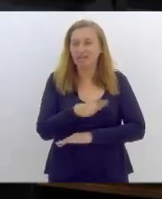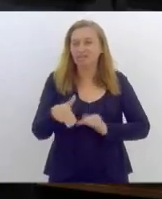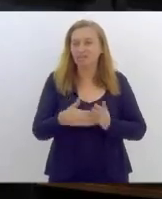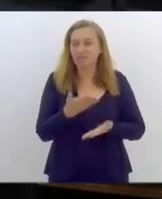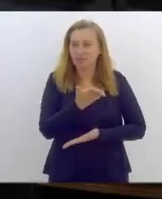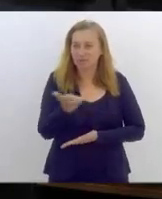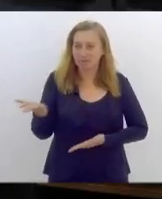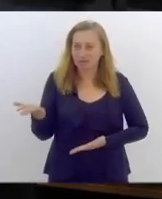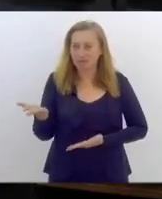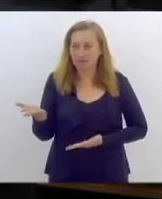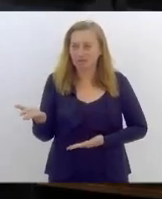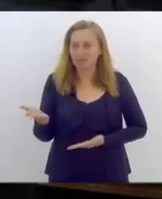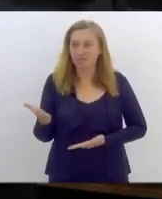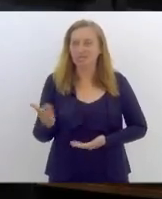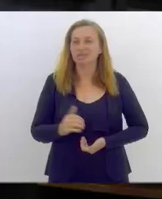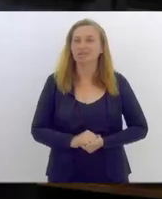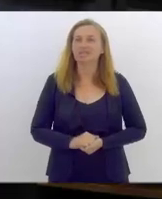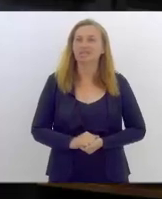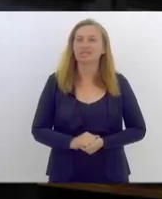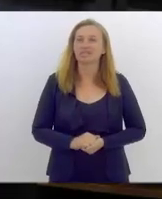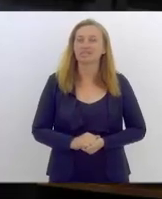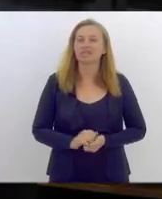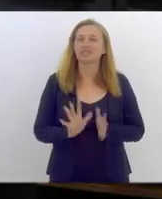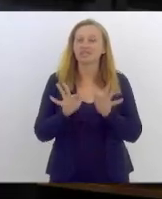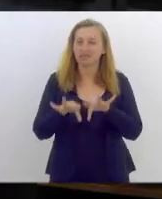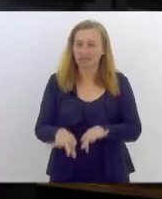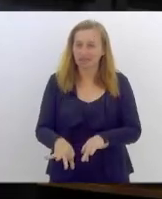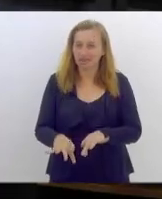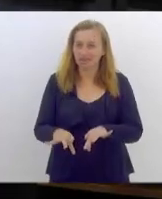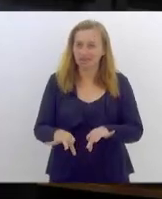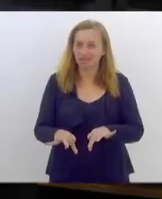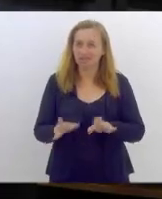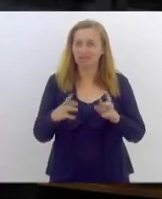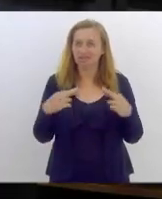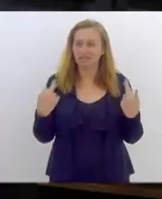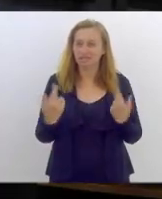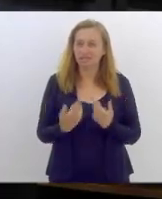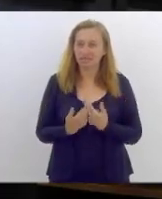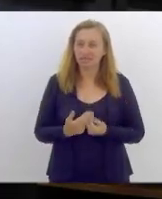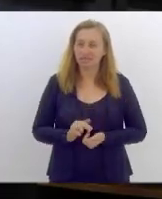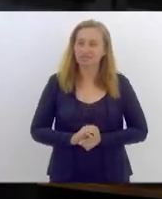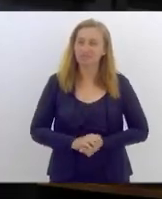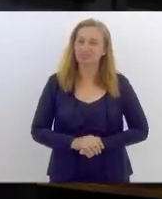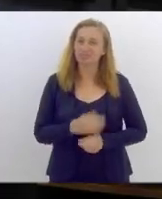a todas e a todes. Declaro encerrada a presente sessão.